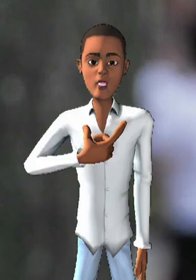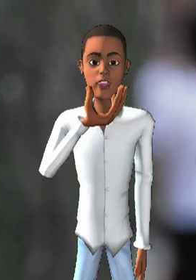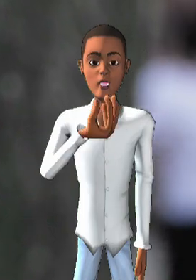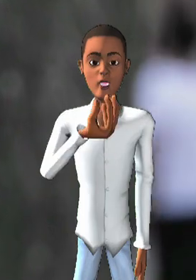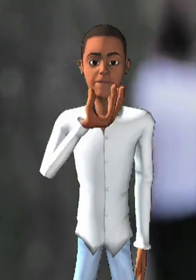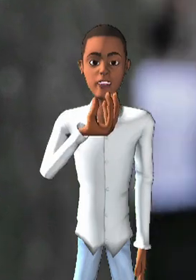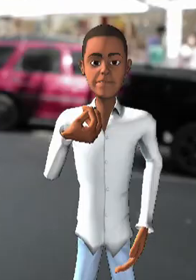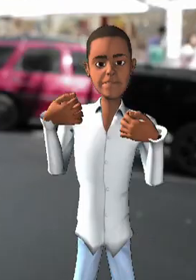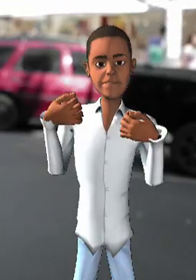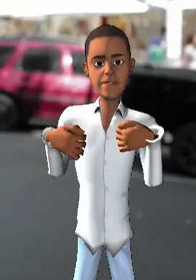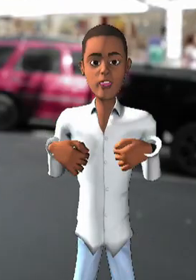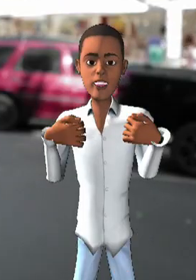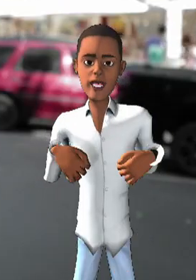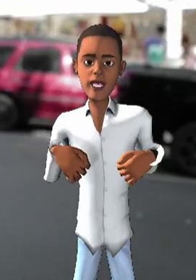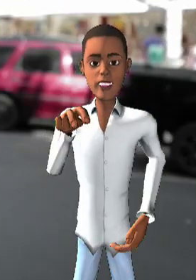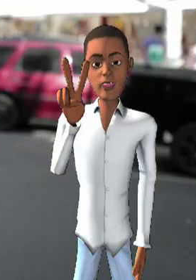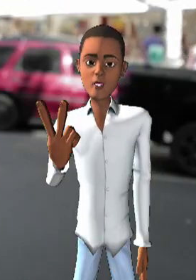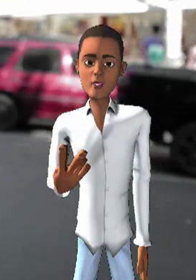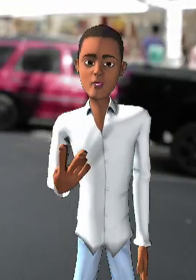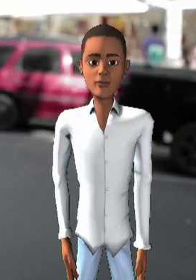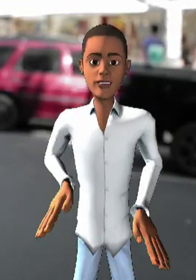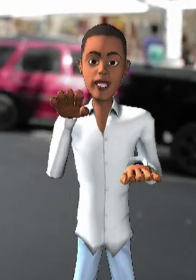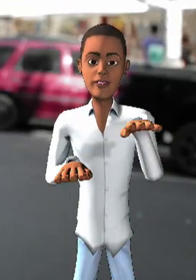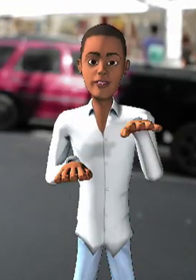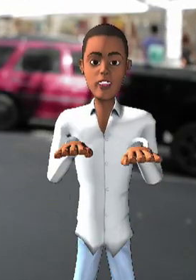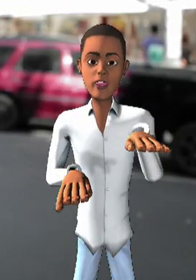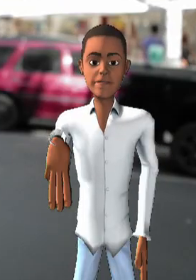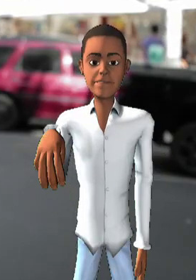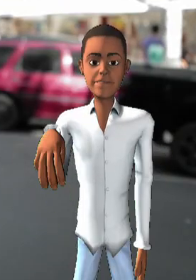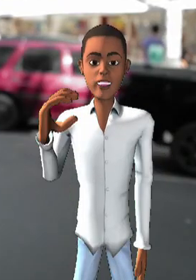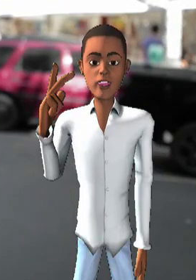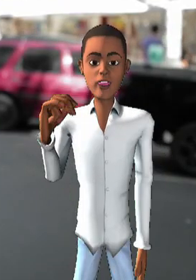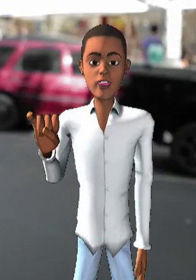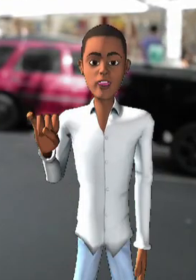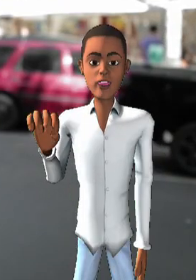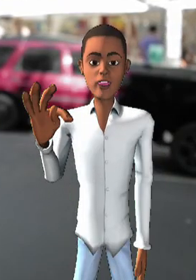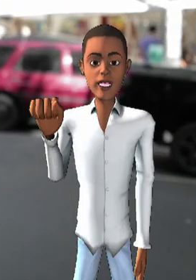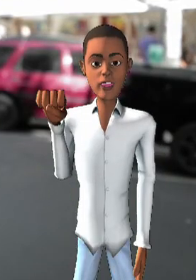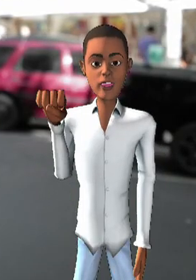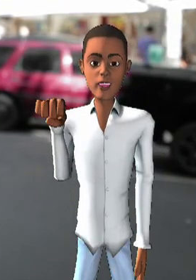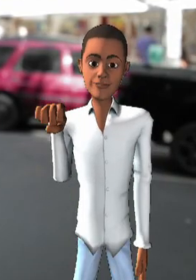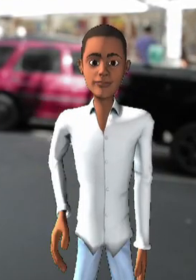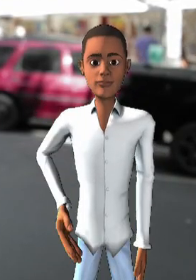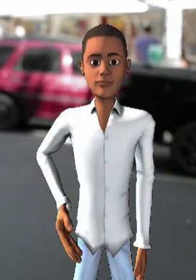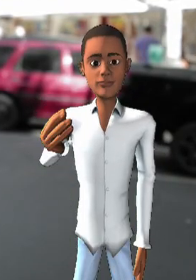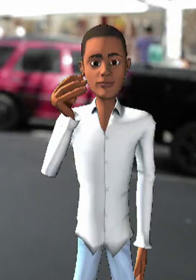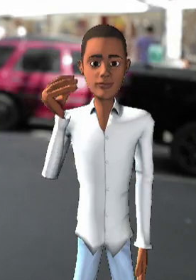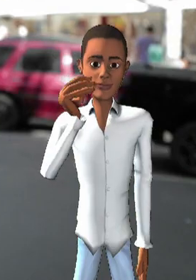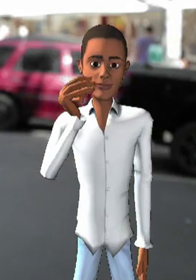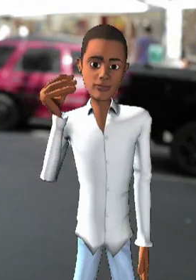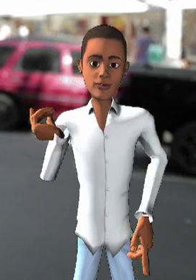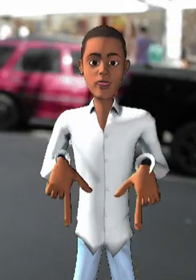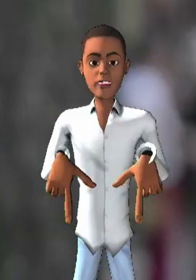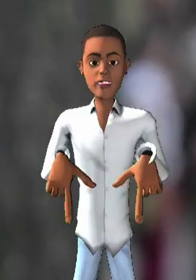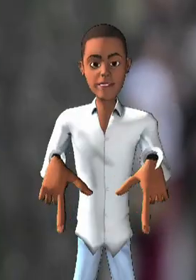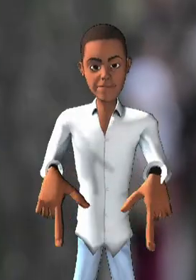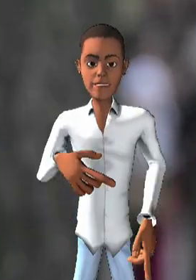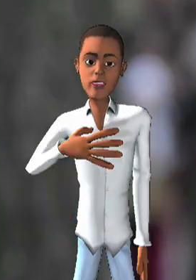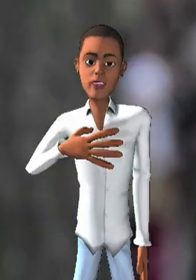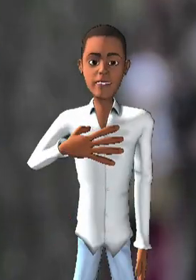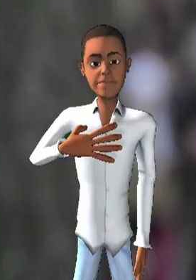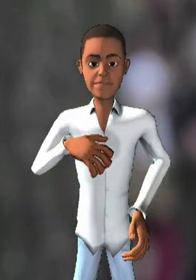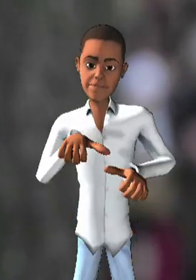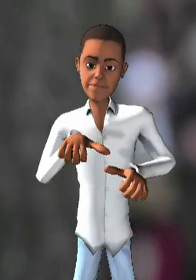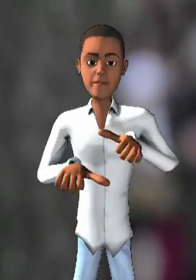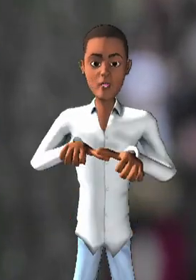como homem, preciso reconhecer que eu também sou machista em alguns momentos, até para eu poder me